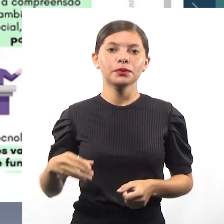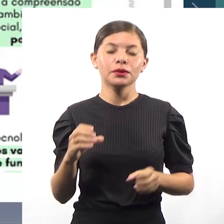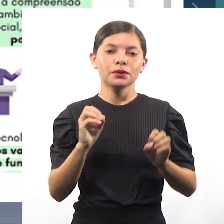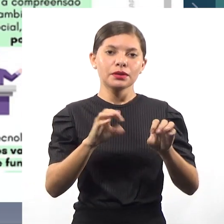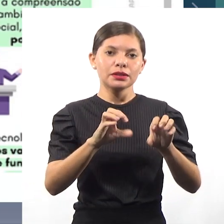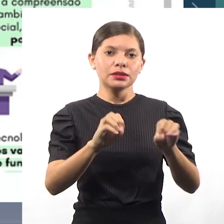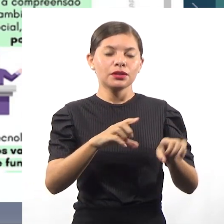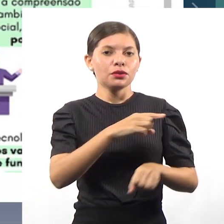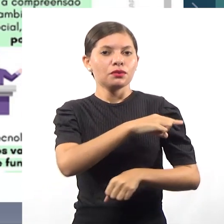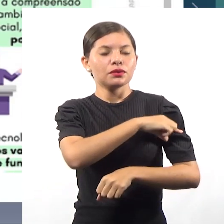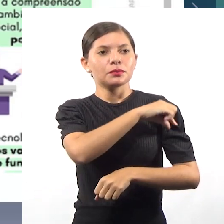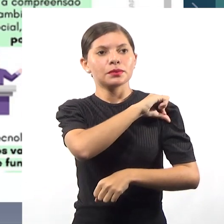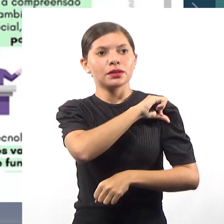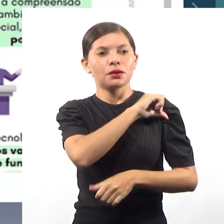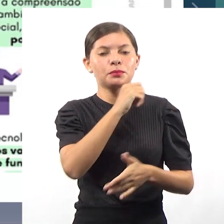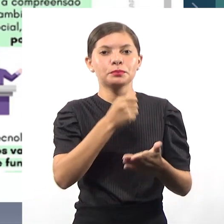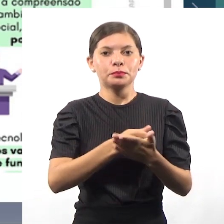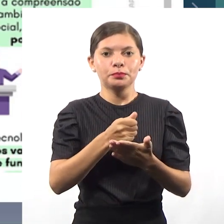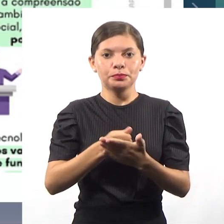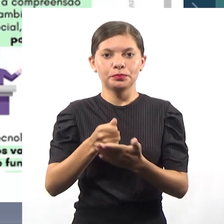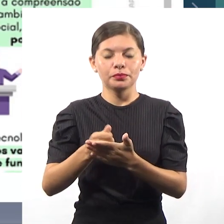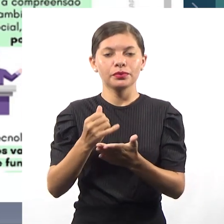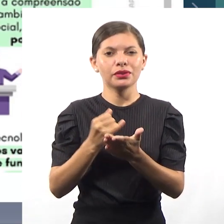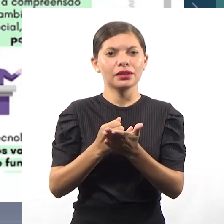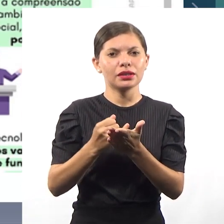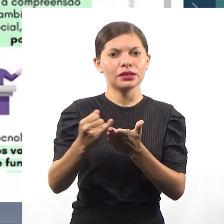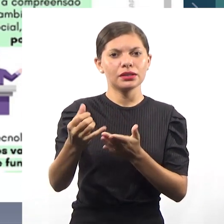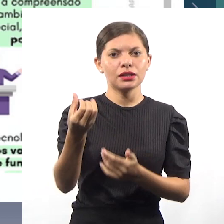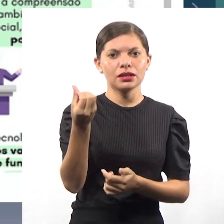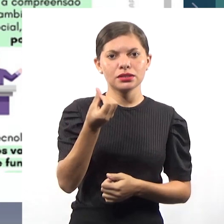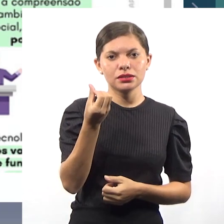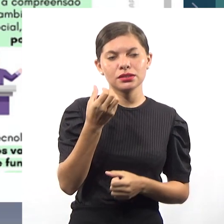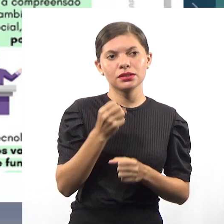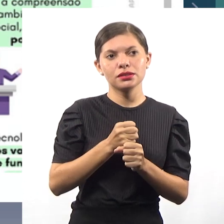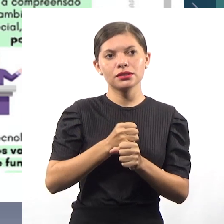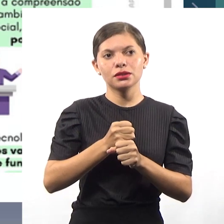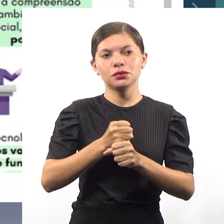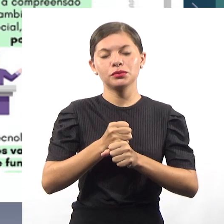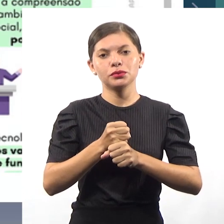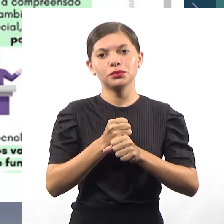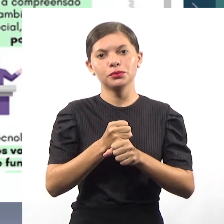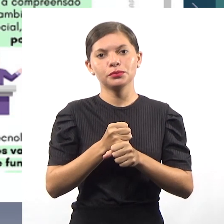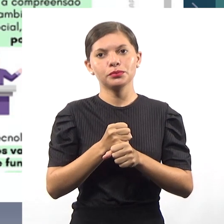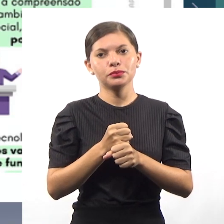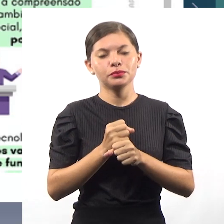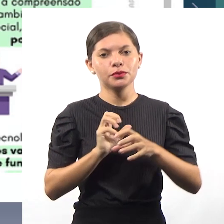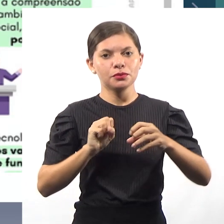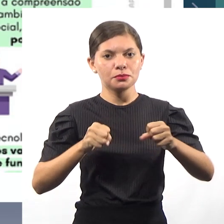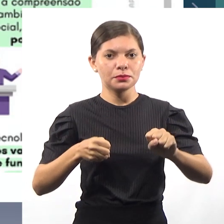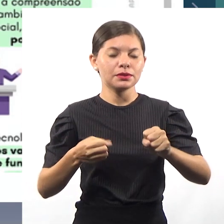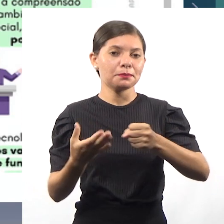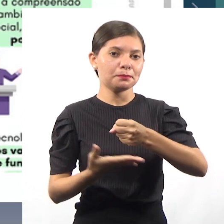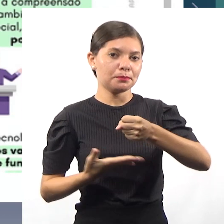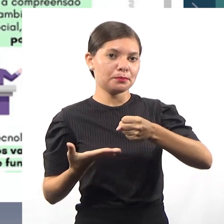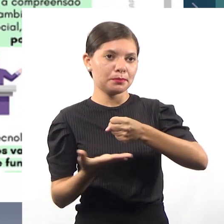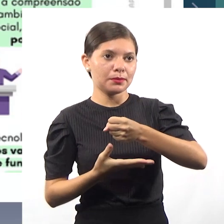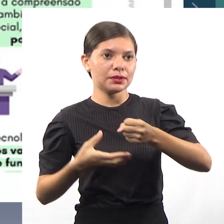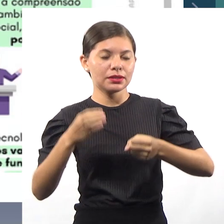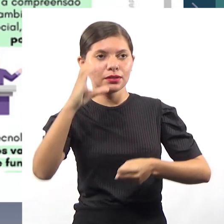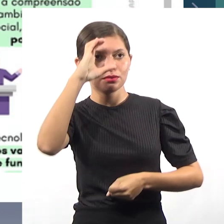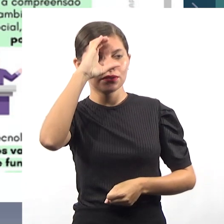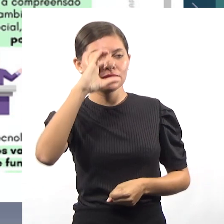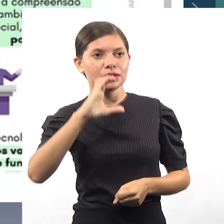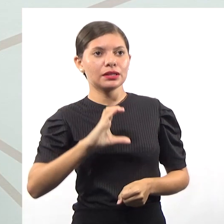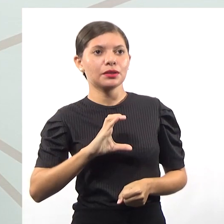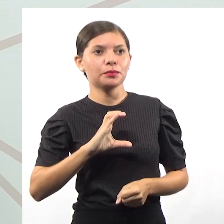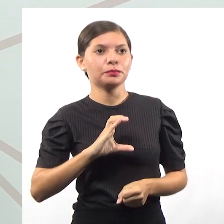obrigatório, iniciando-se aos 6 anos de idade e terá por objetivo a formação básica do cidadão.